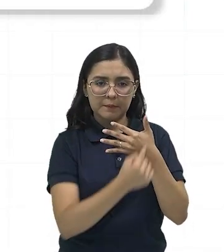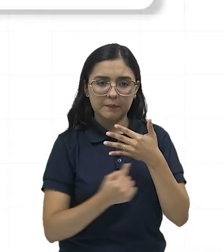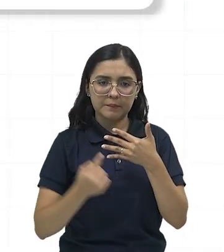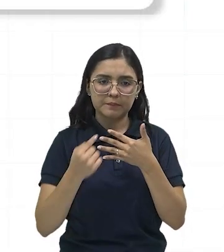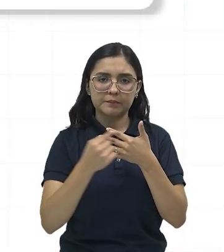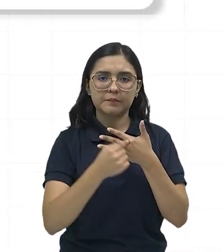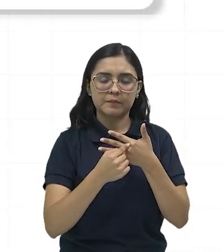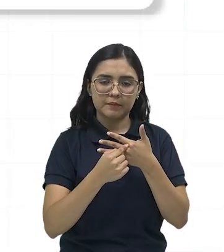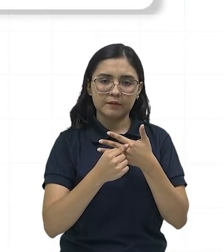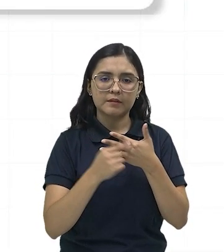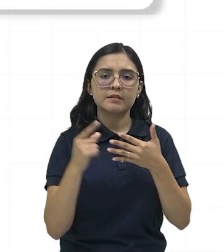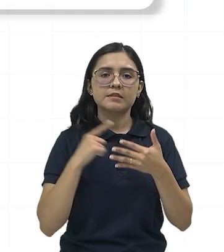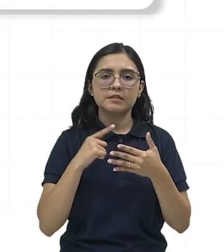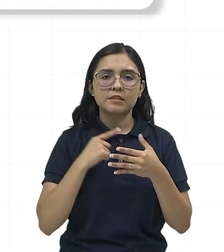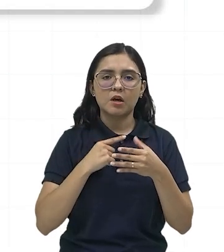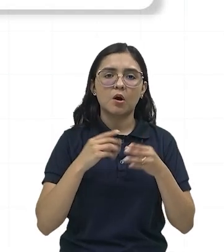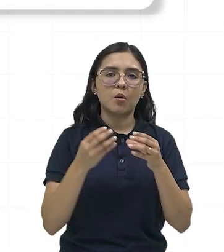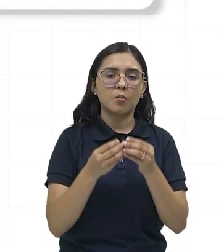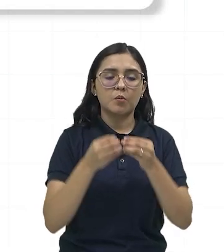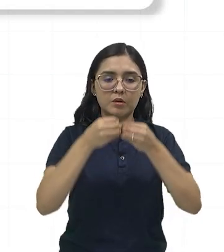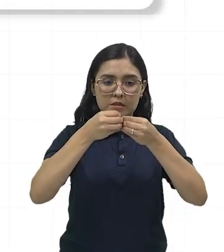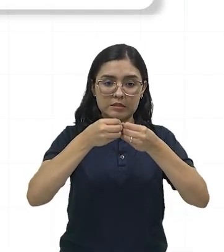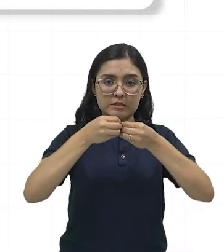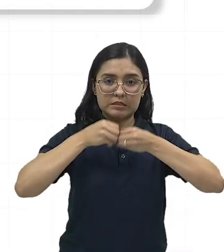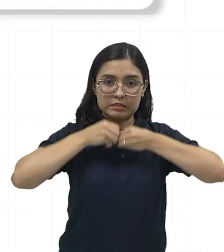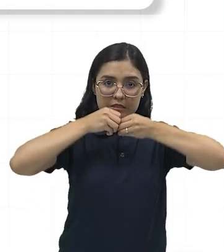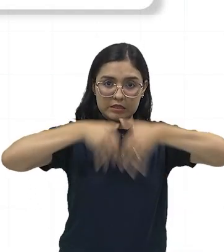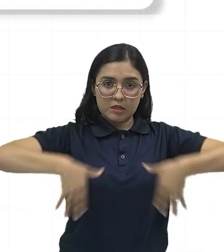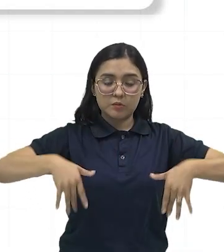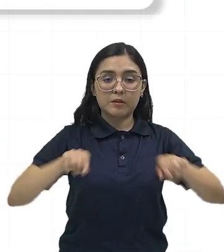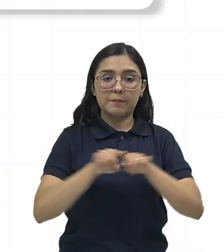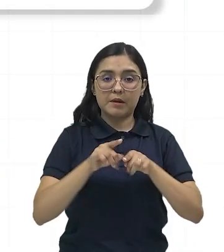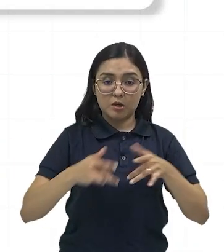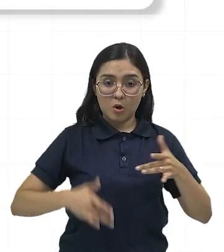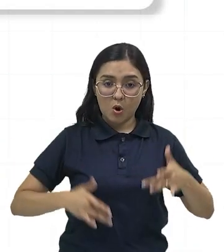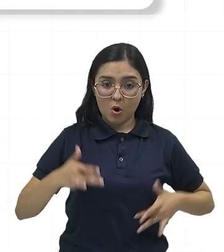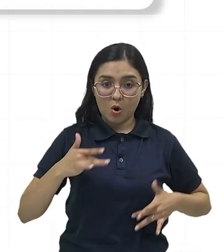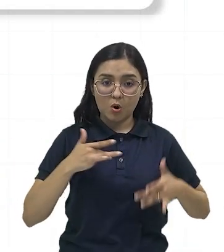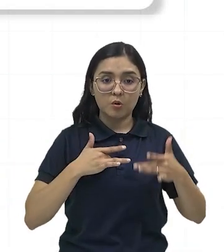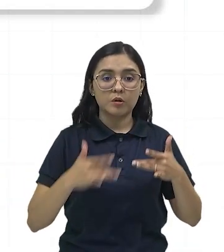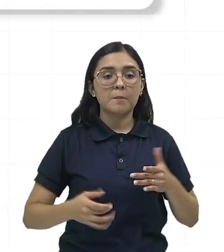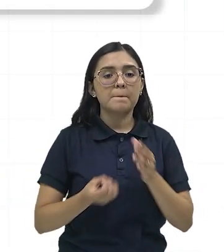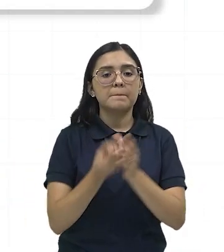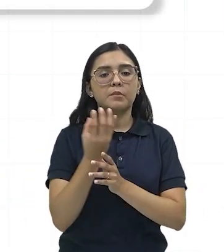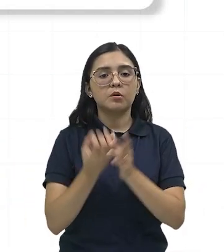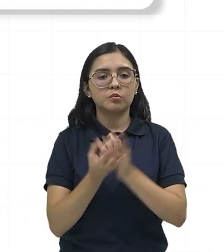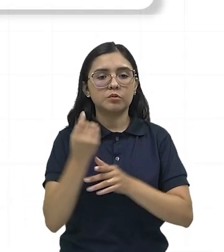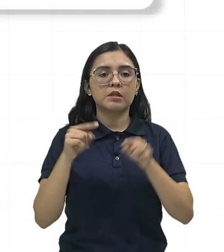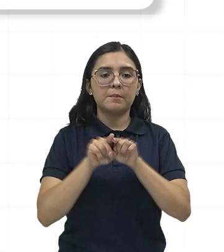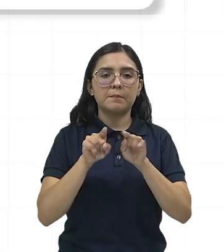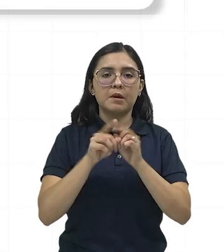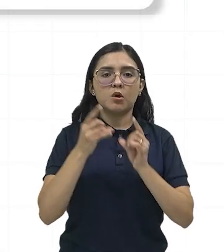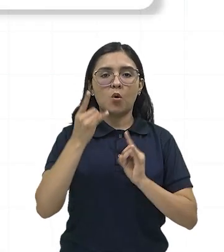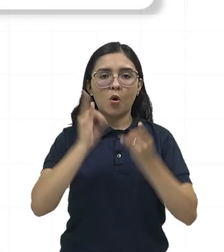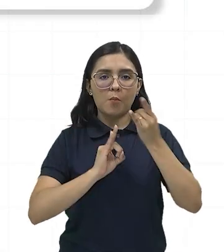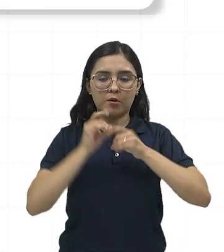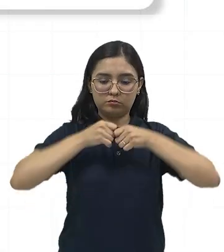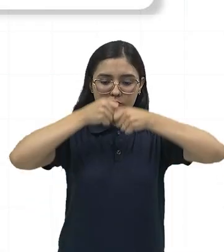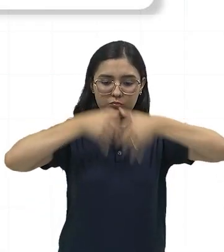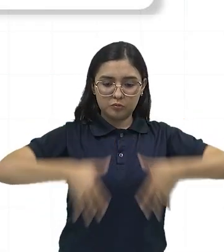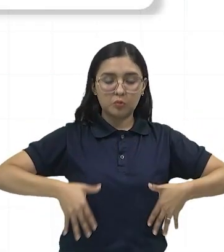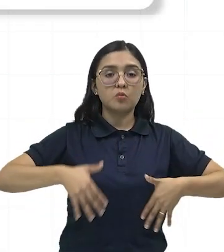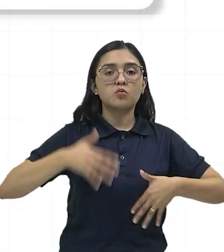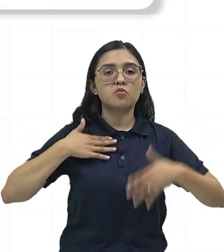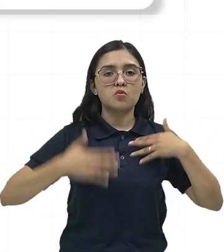complexa rede de glândulas e órgãos que produzem e secretam hormônios no corpo,